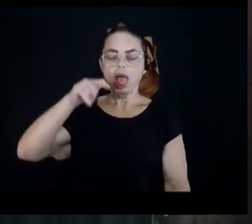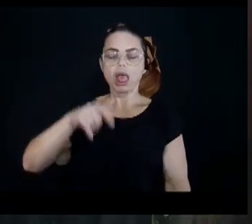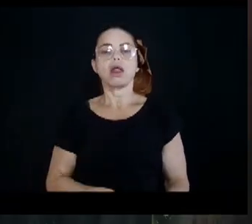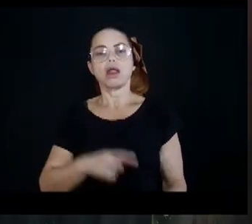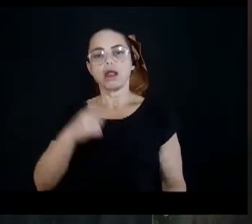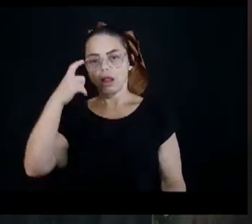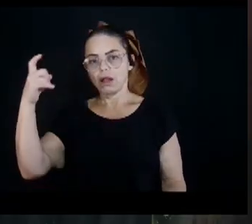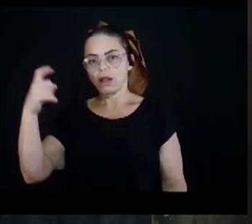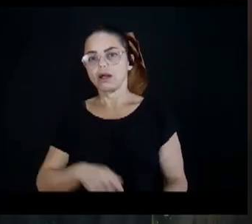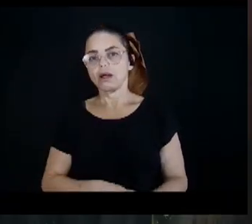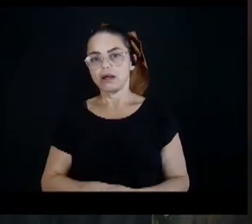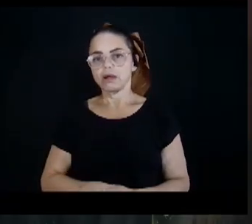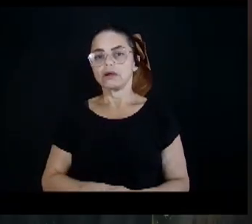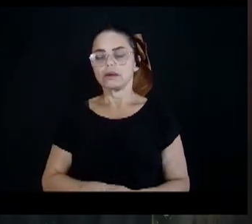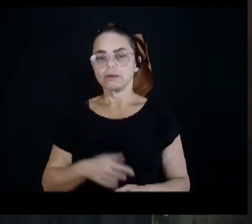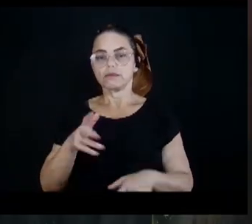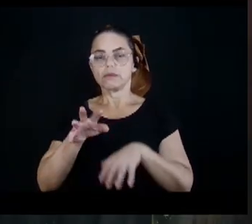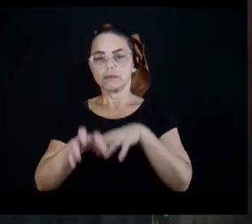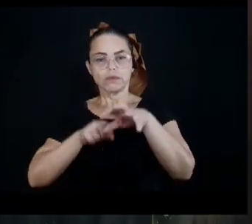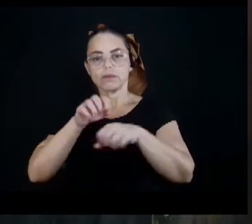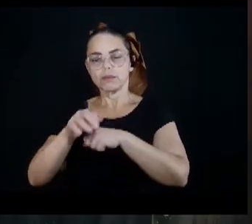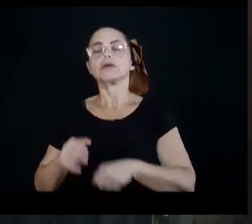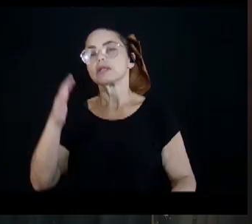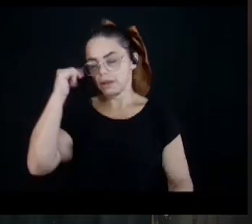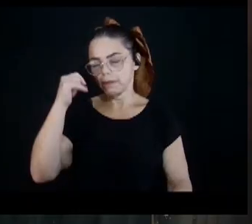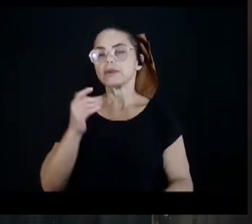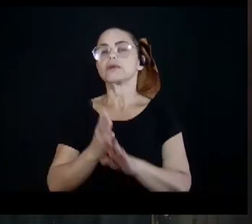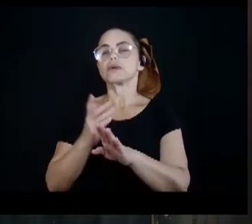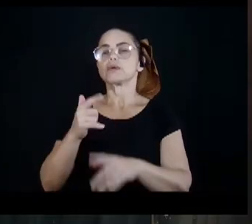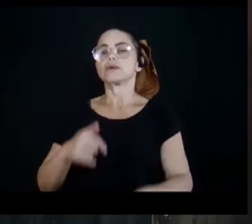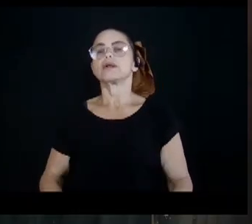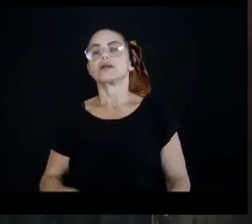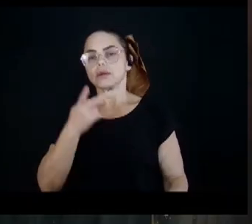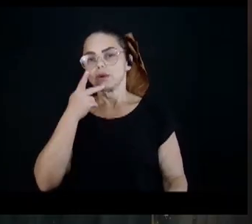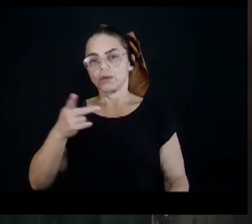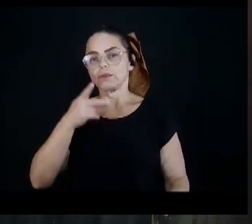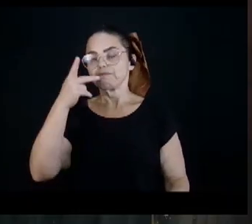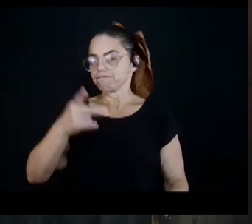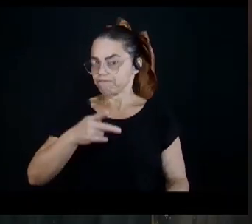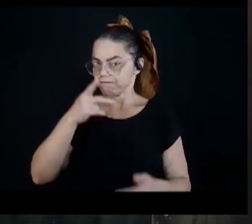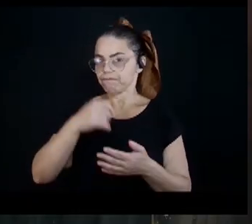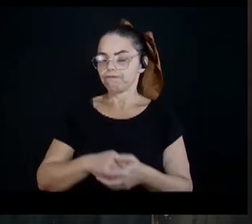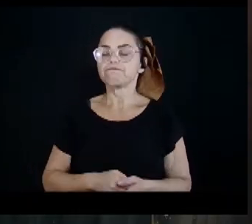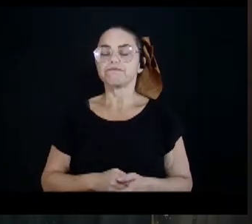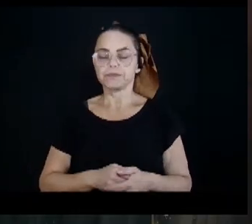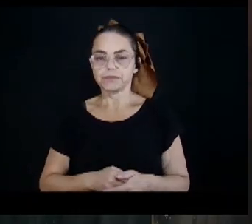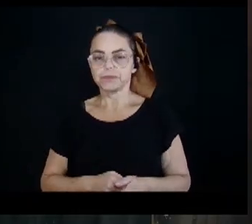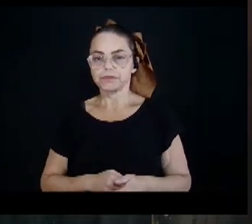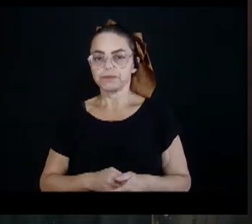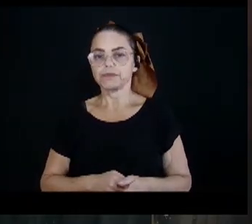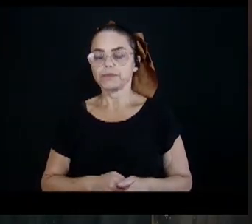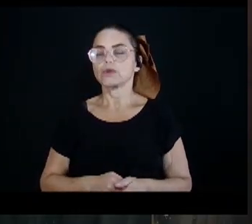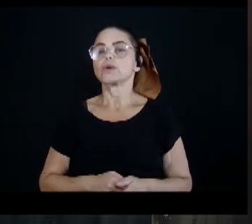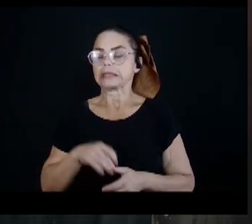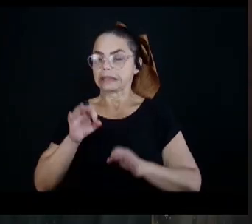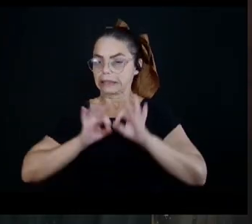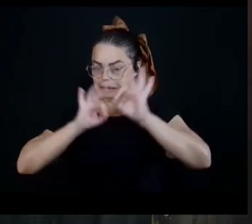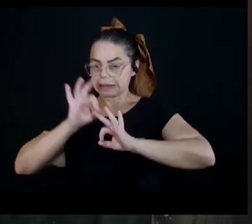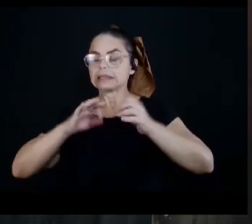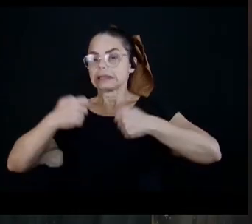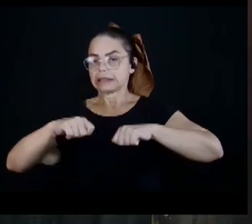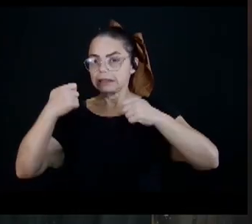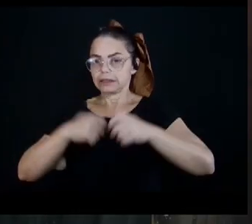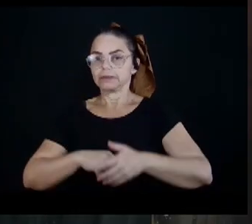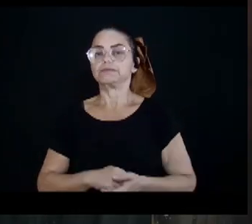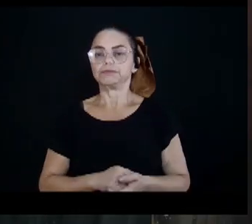atrás, Sim. já descobriu, já sabe do que nós estamos falando, né? Então, precisamos estar preparados, né, para isso. Então,